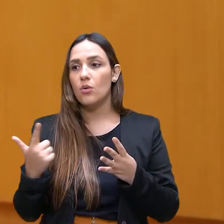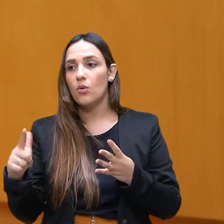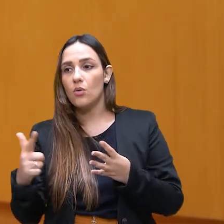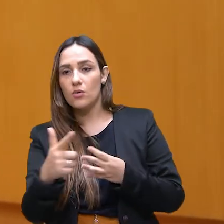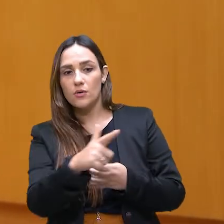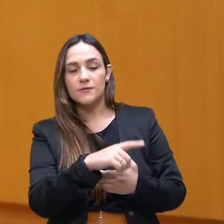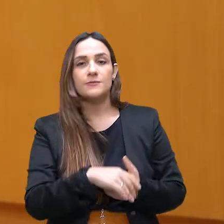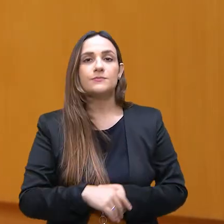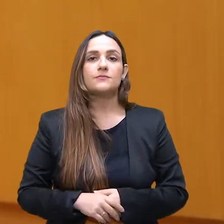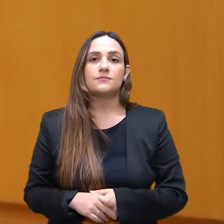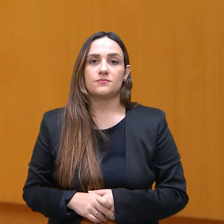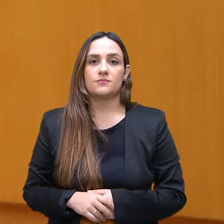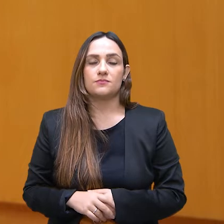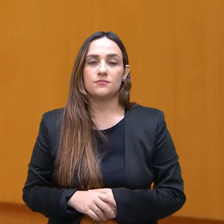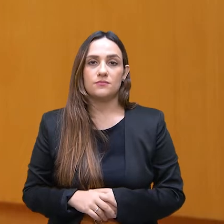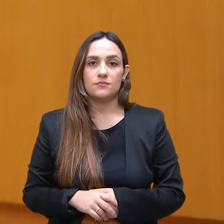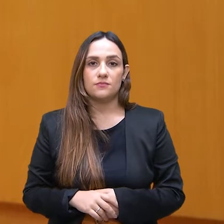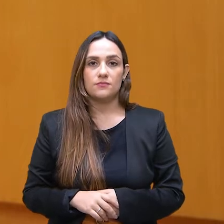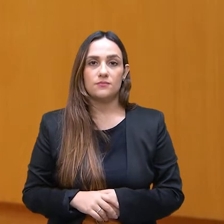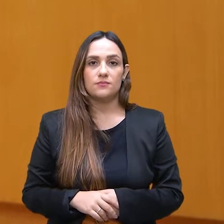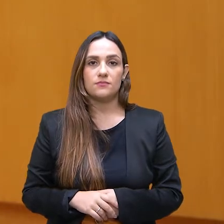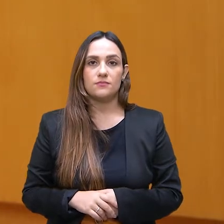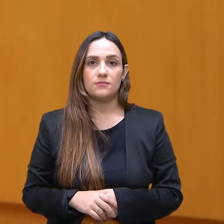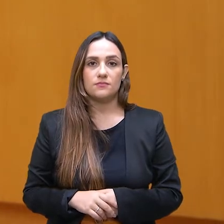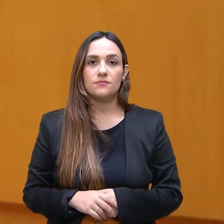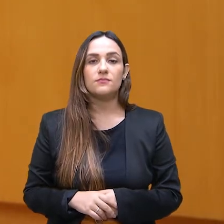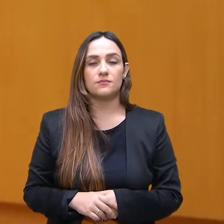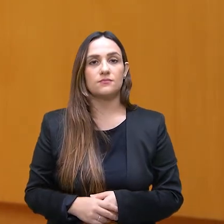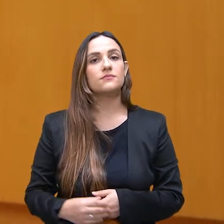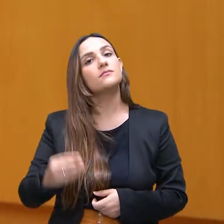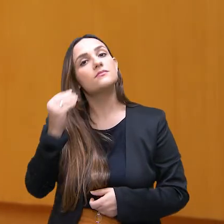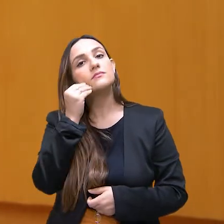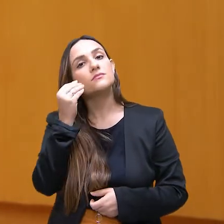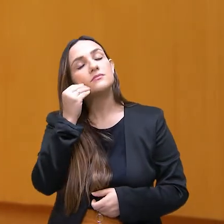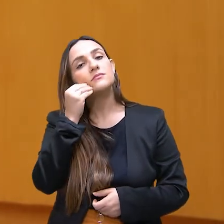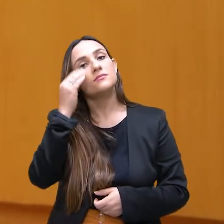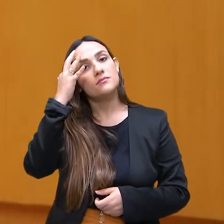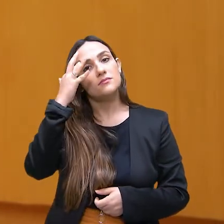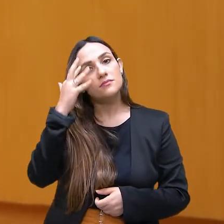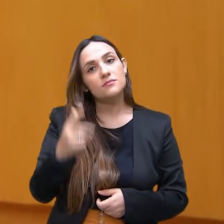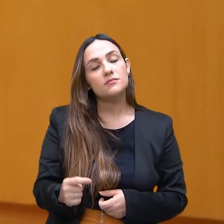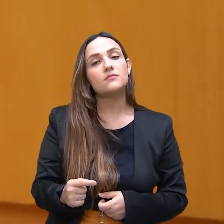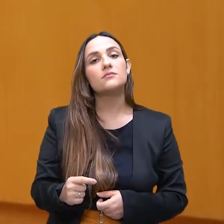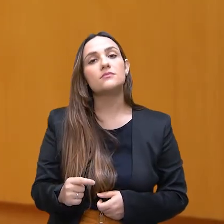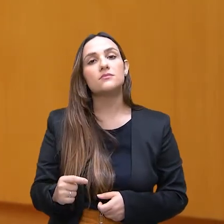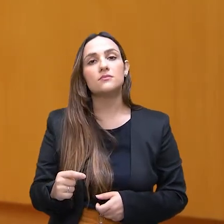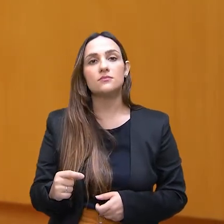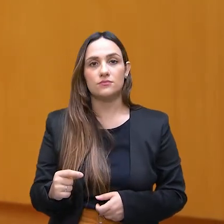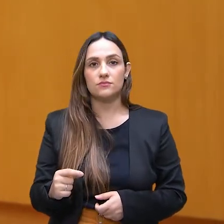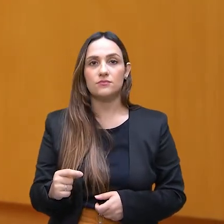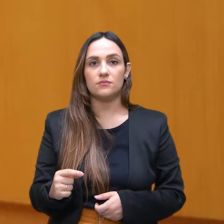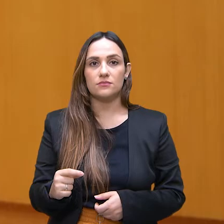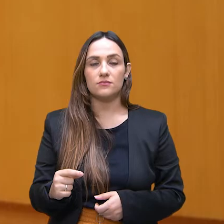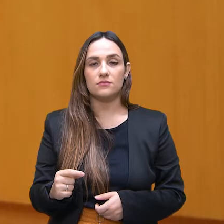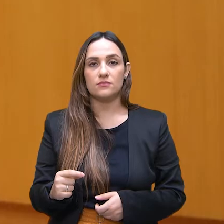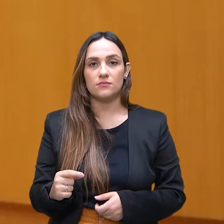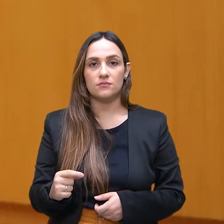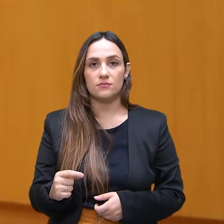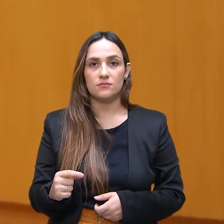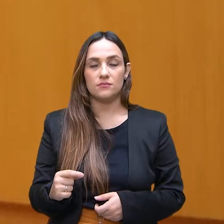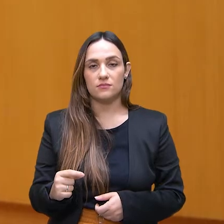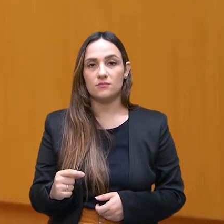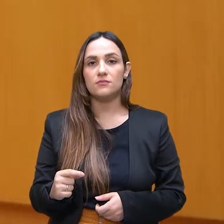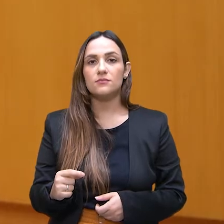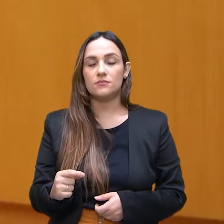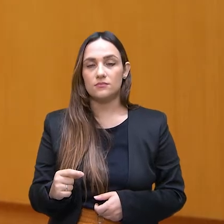municípios, todos representados, para resolver exatamente isso, tentar que o poder